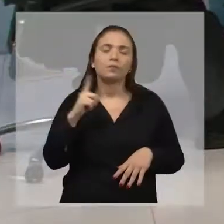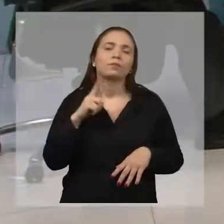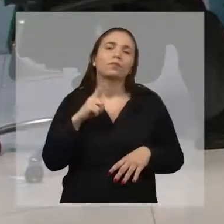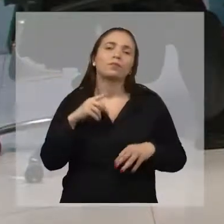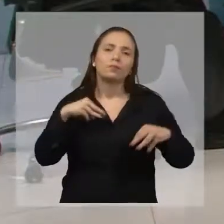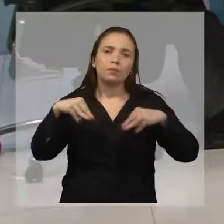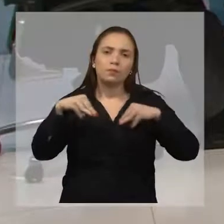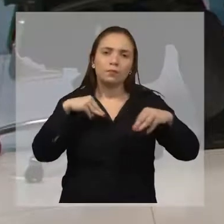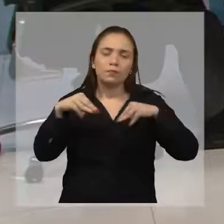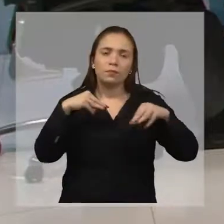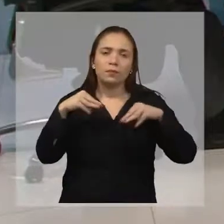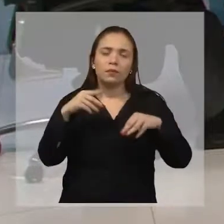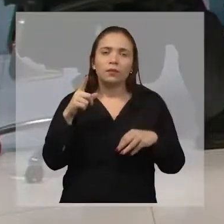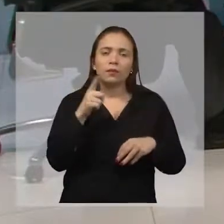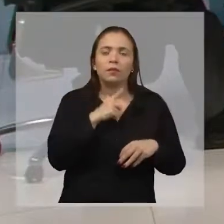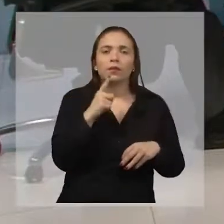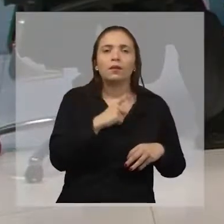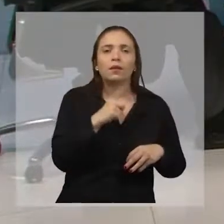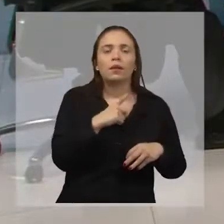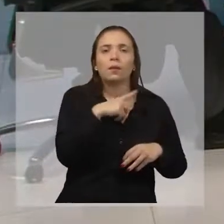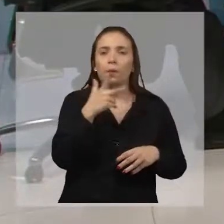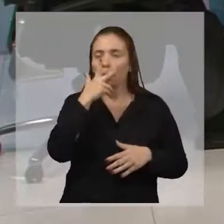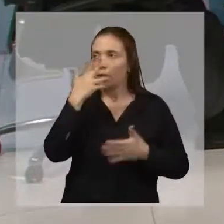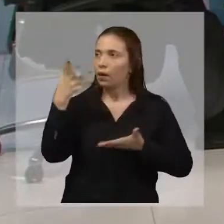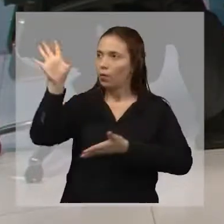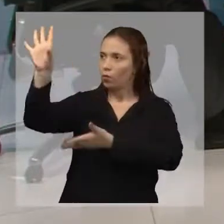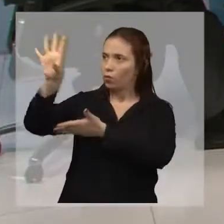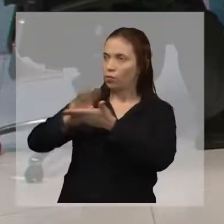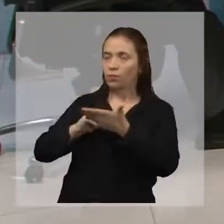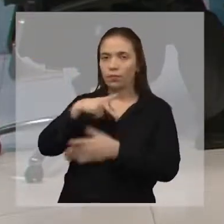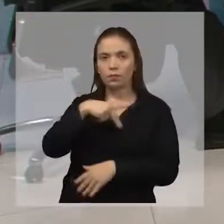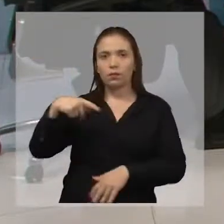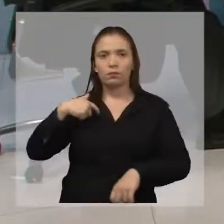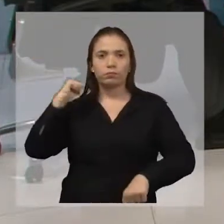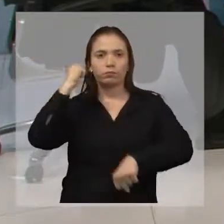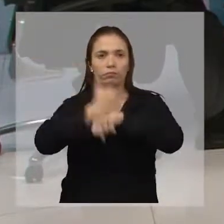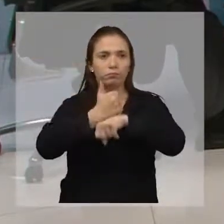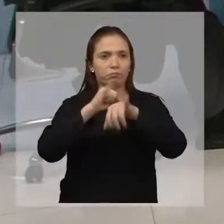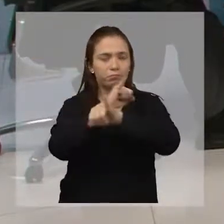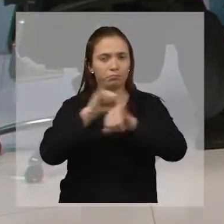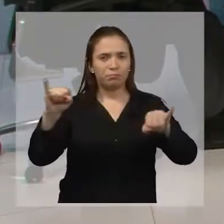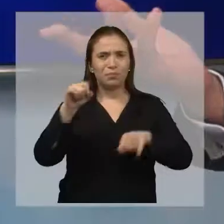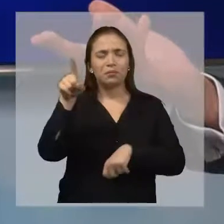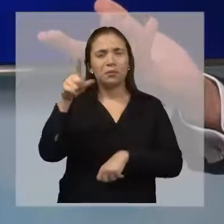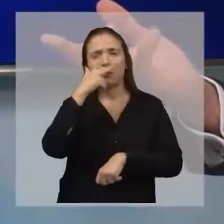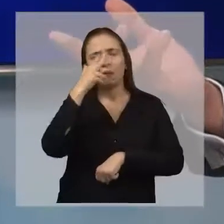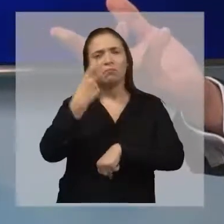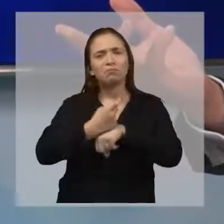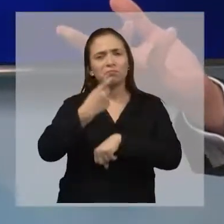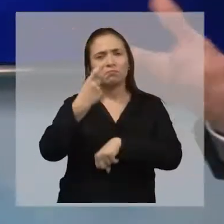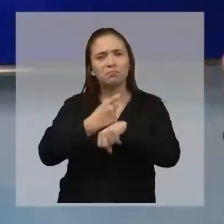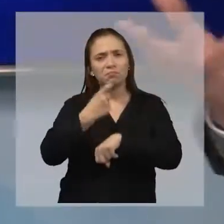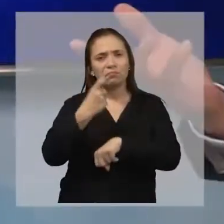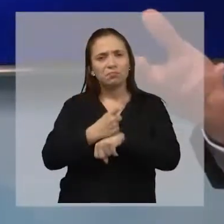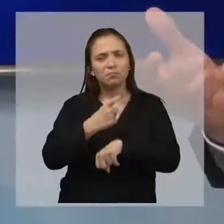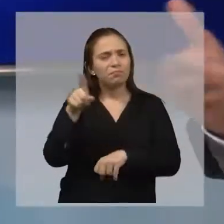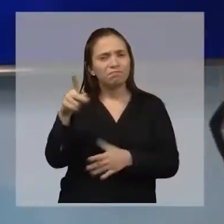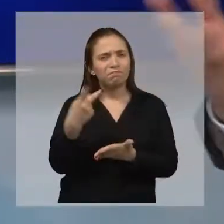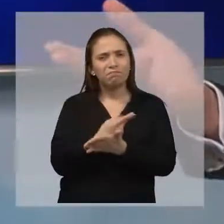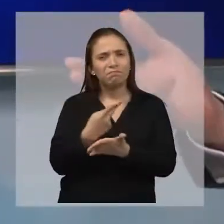de presidente. Mas, na verdade, houve ditadura, assim. Não é pelo fato da minha família ter